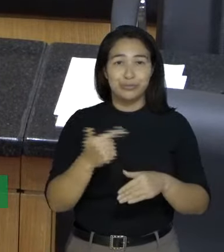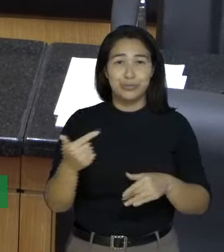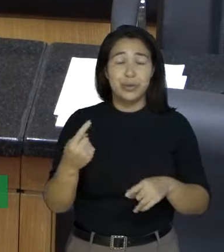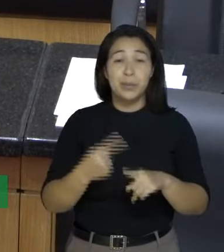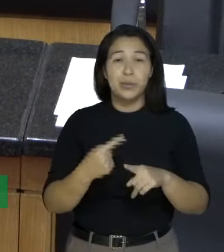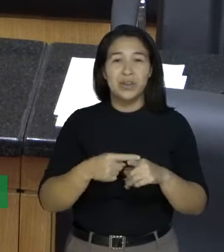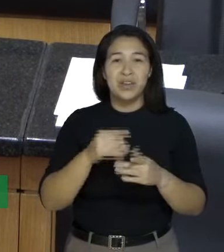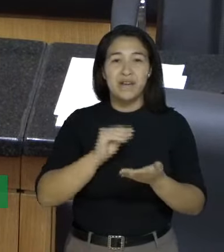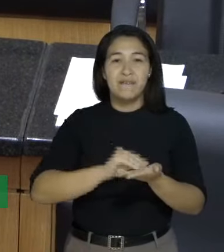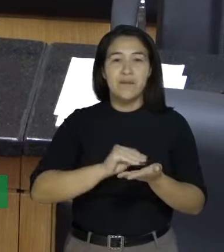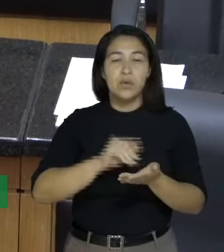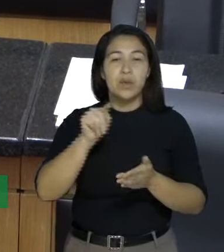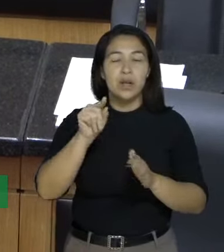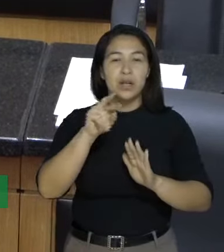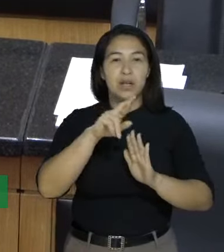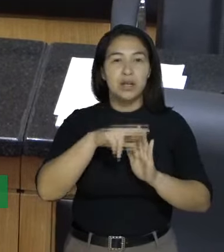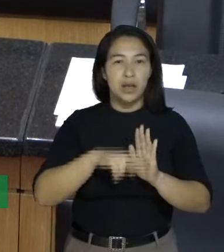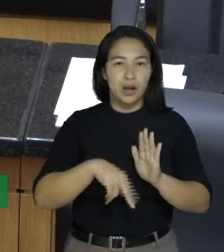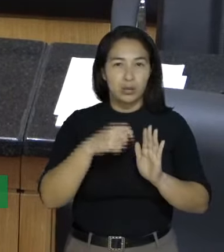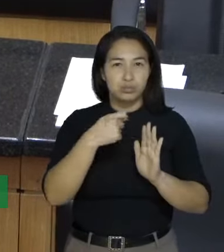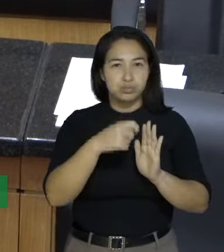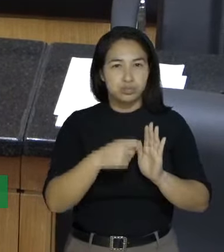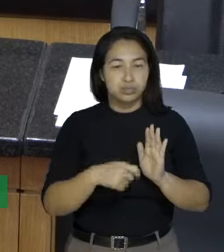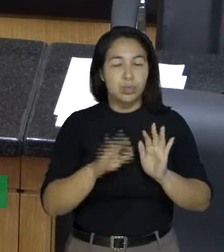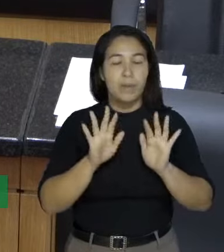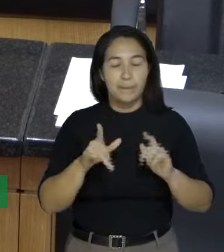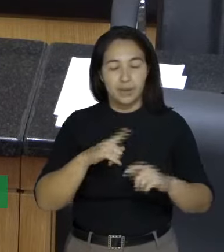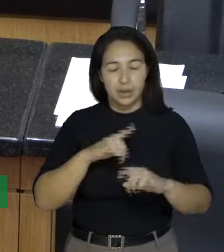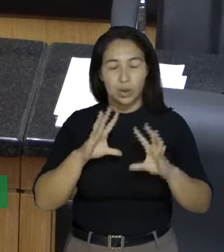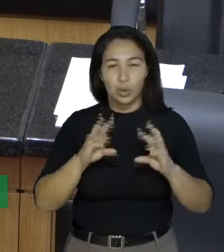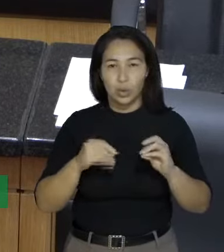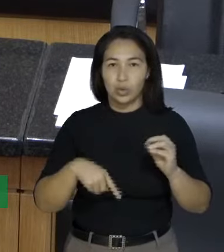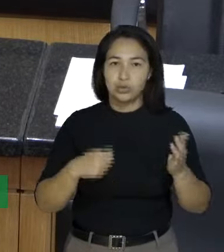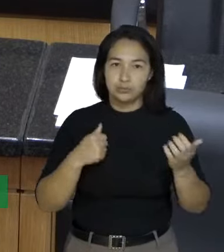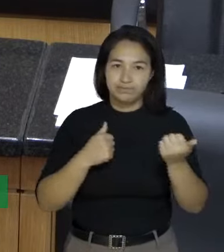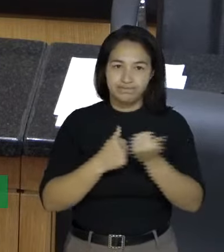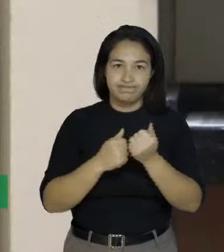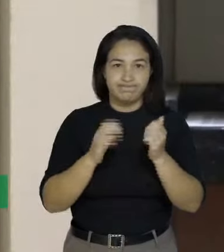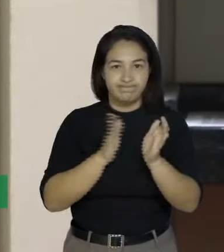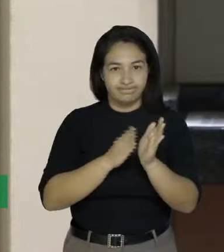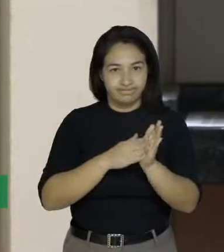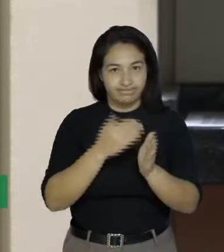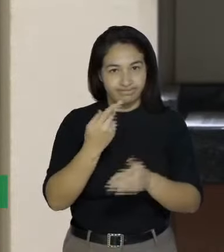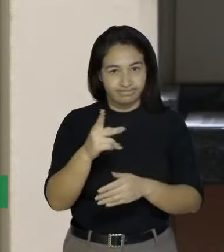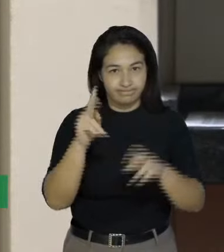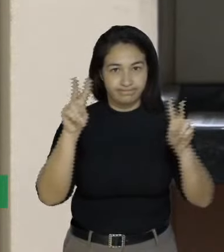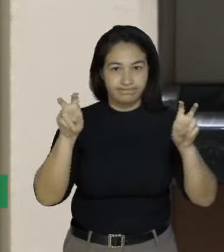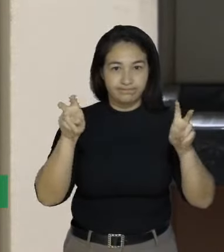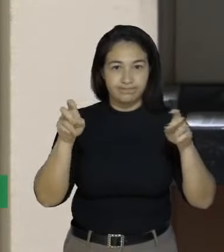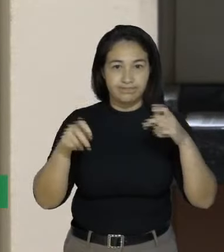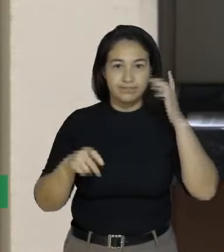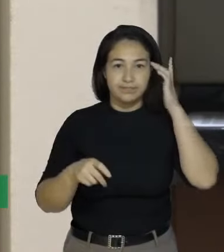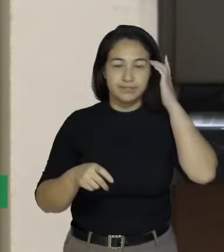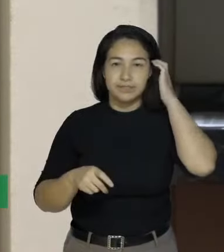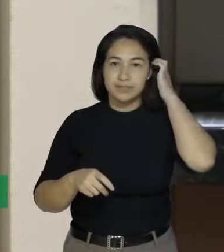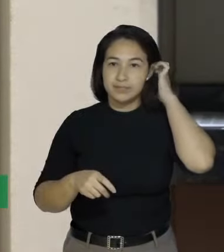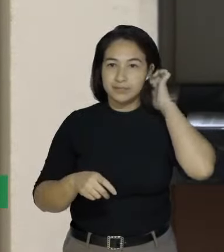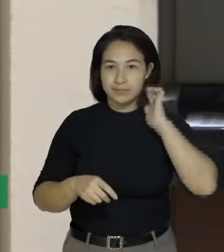autor ou do relator mas tem todo o nosso respaldo Parabéns pela manifestação obrigado com a palavra